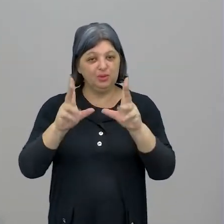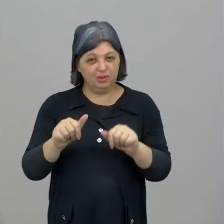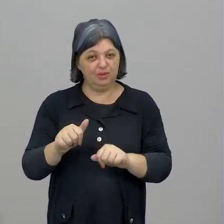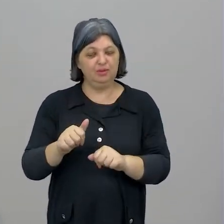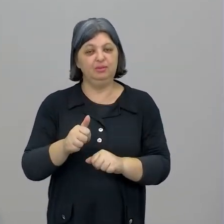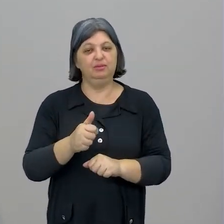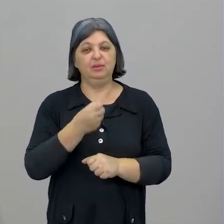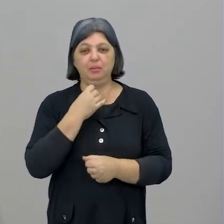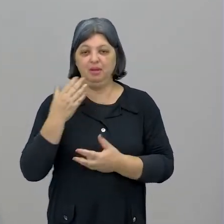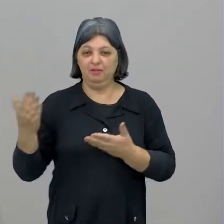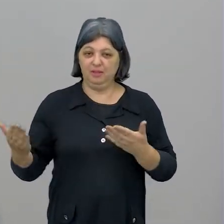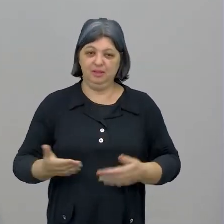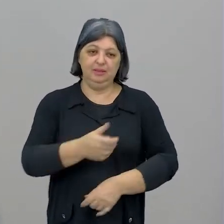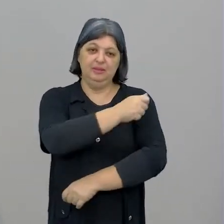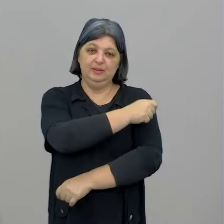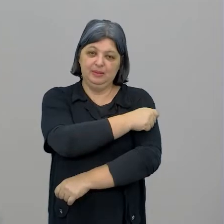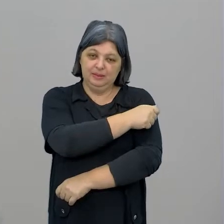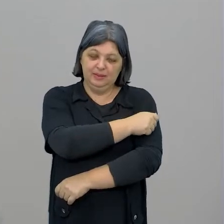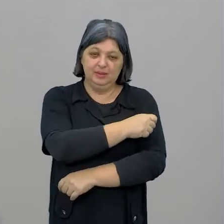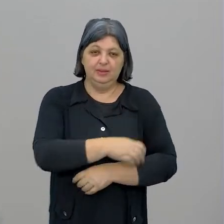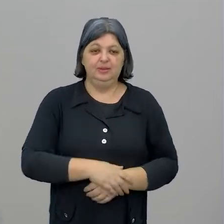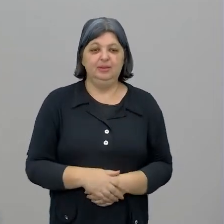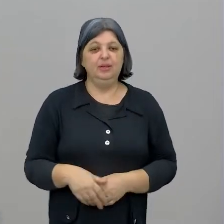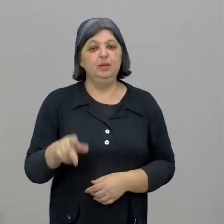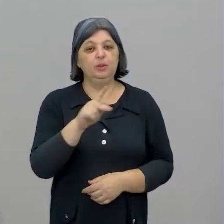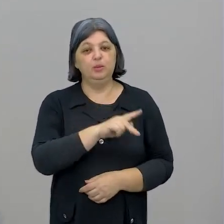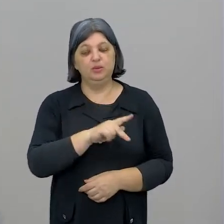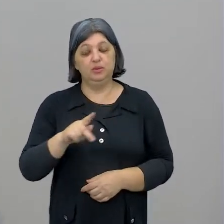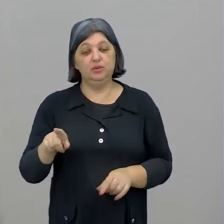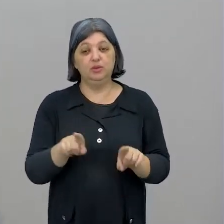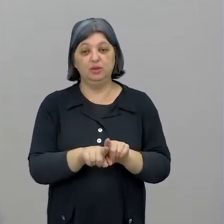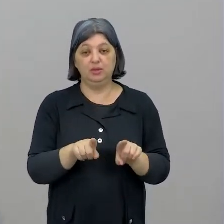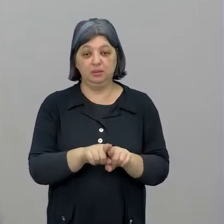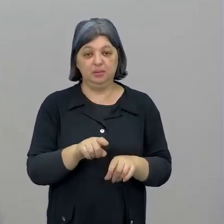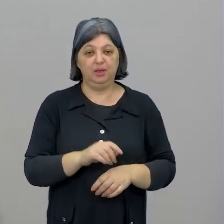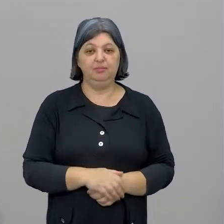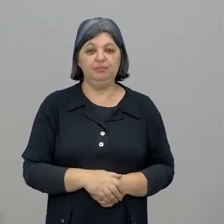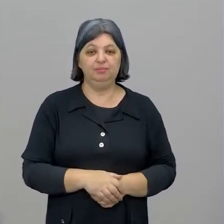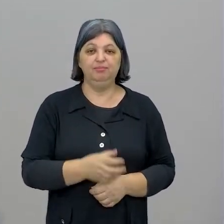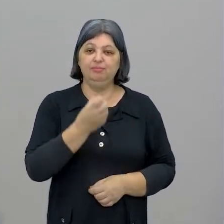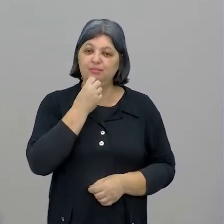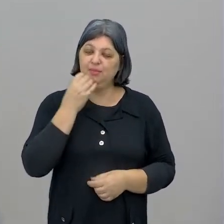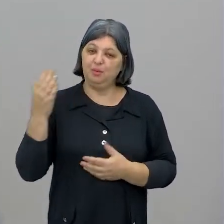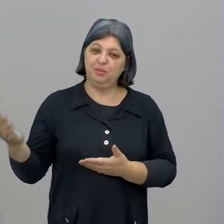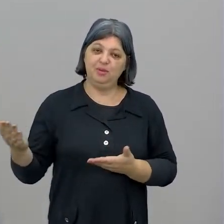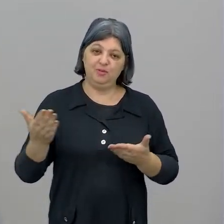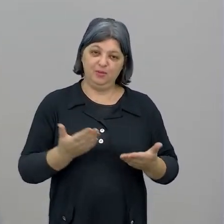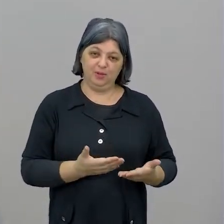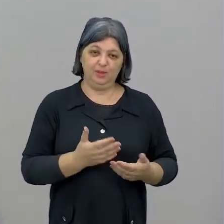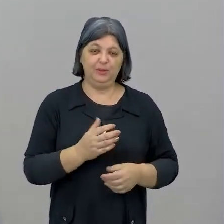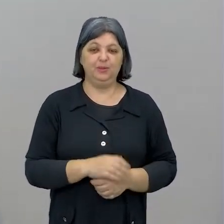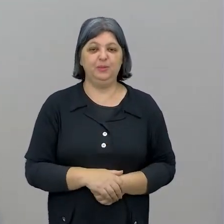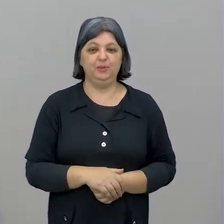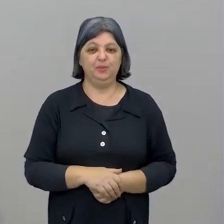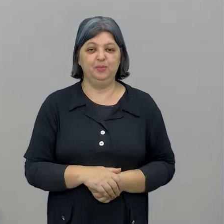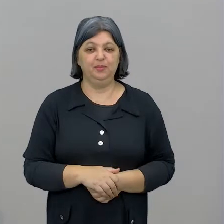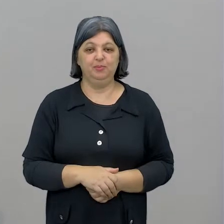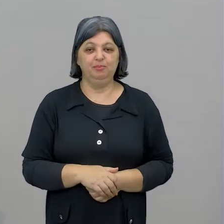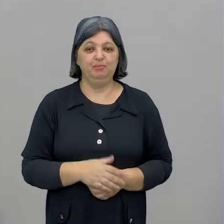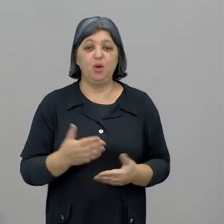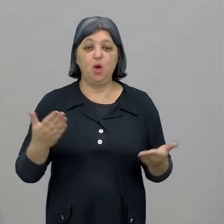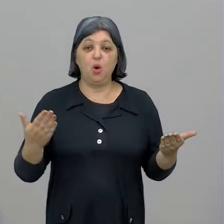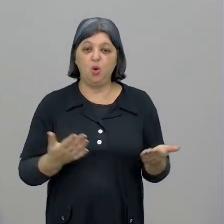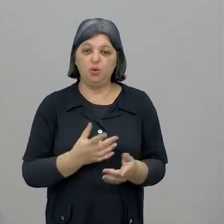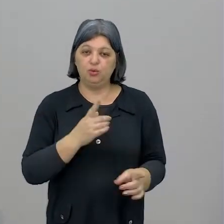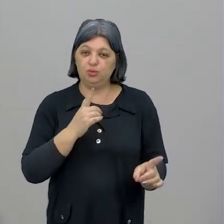aluninhas, parceiro, professor e professora, muito bem-vindos a este